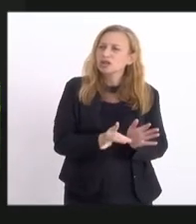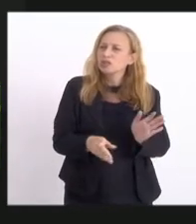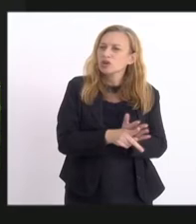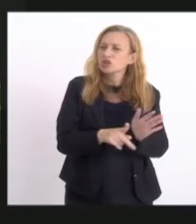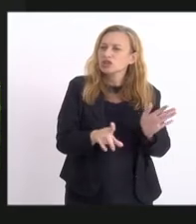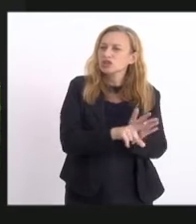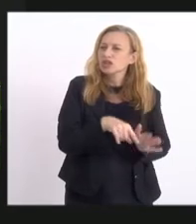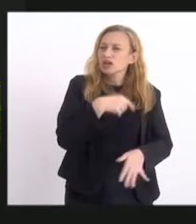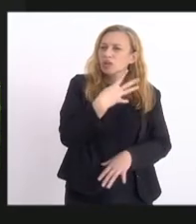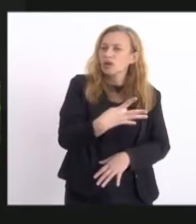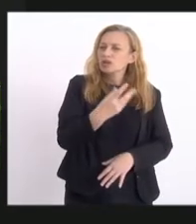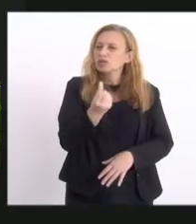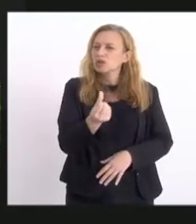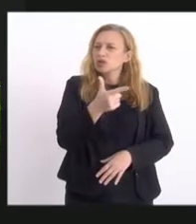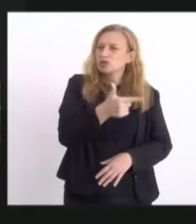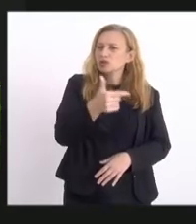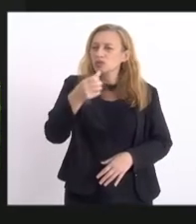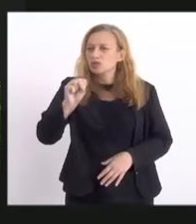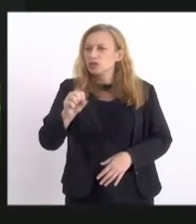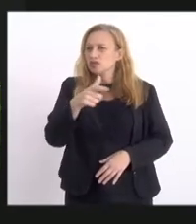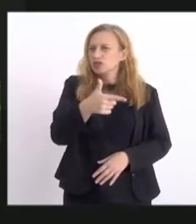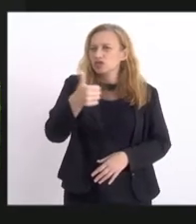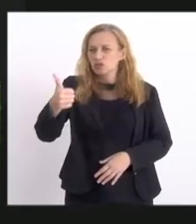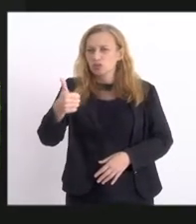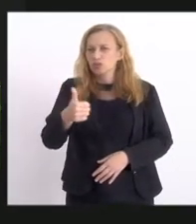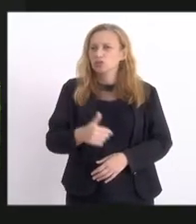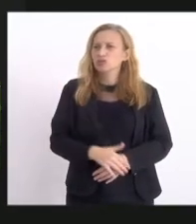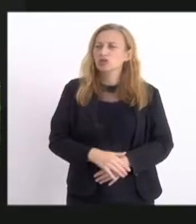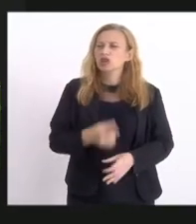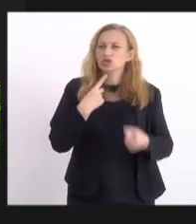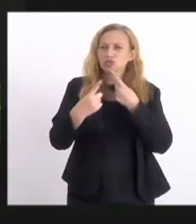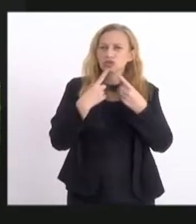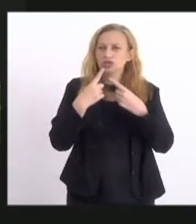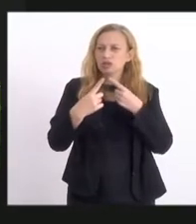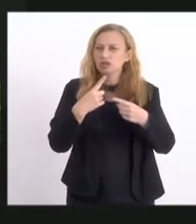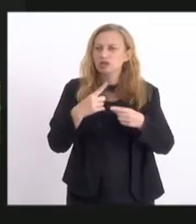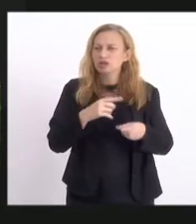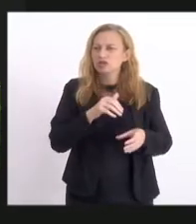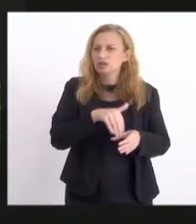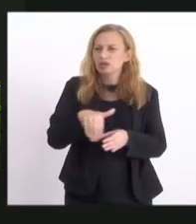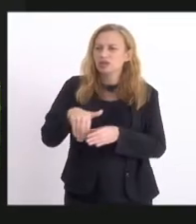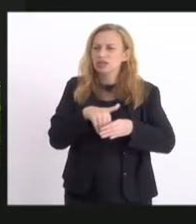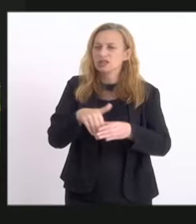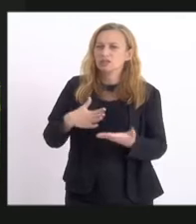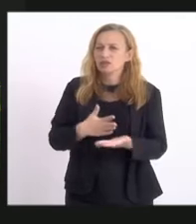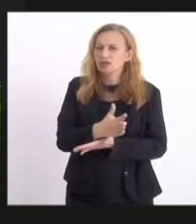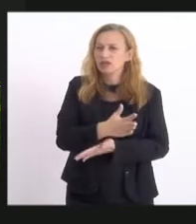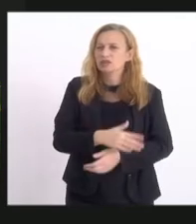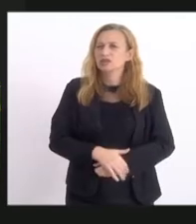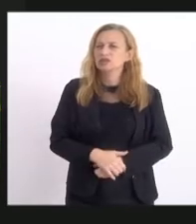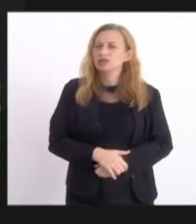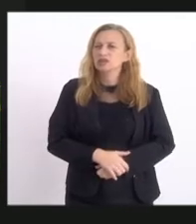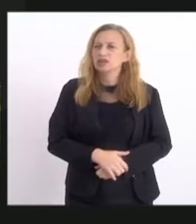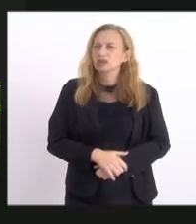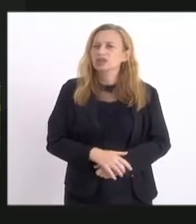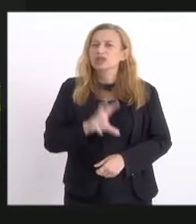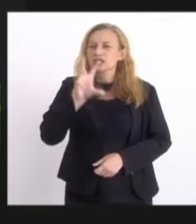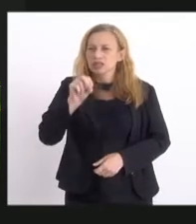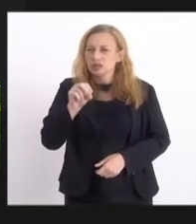de lei 4628-21. Em discussão, em votação, aprovado.